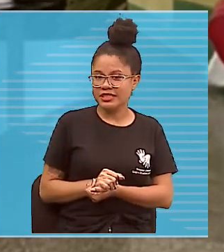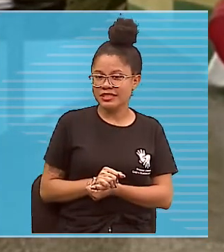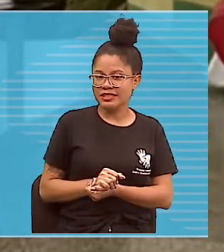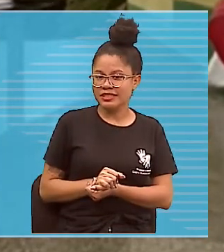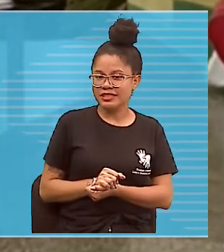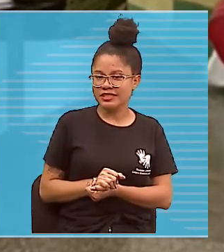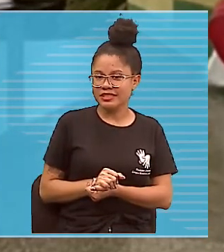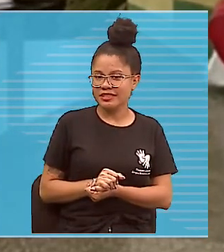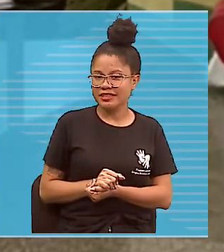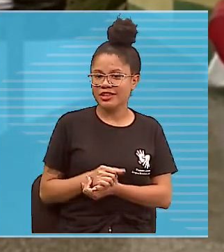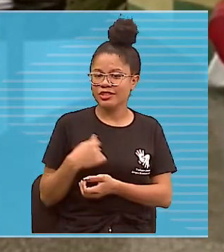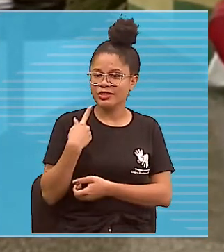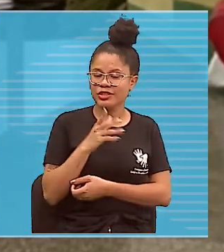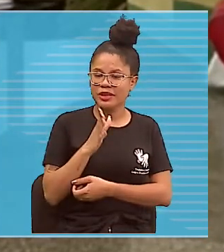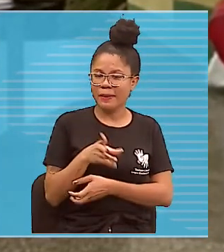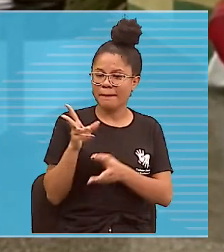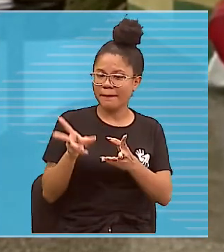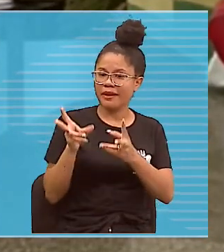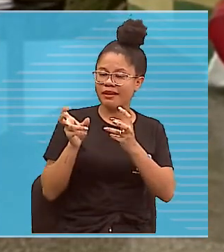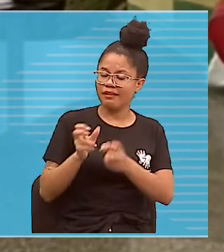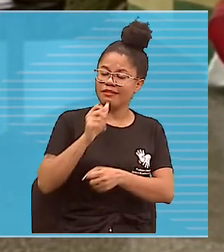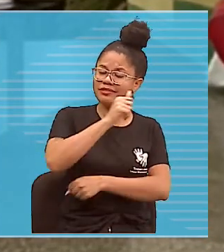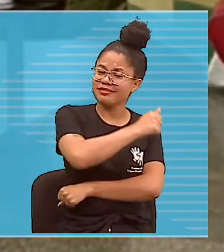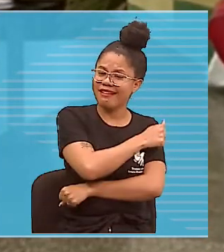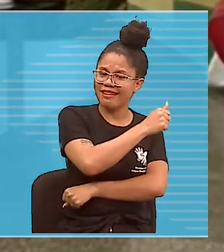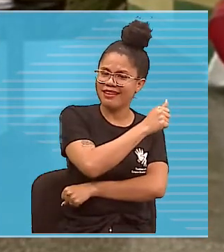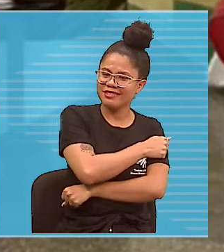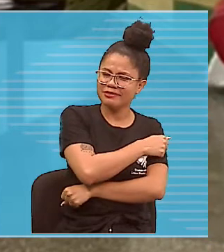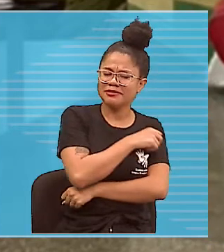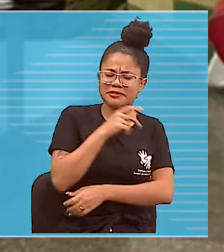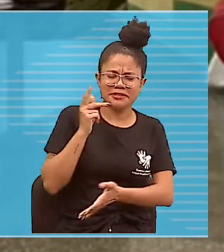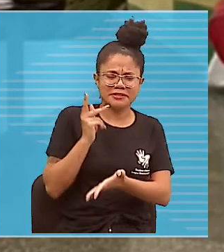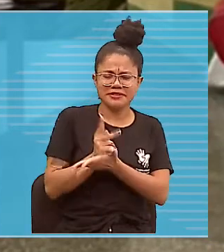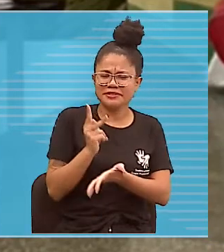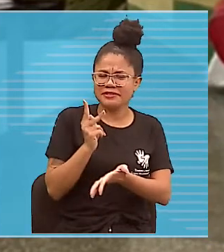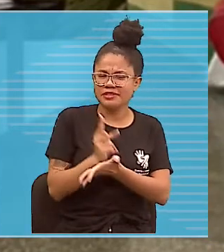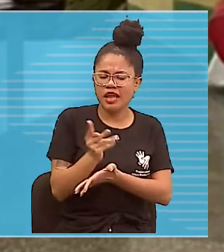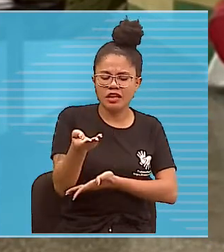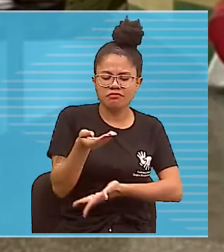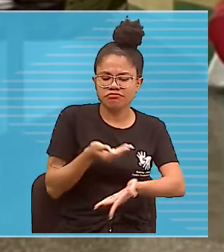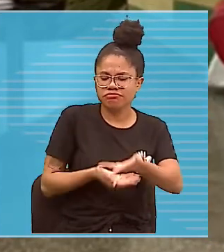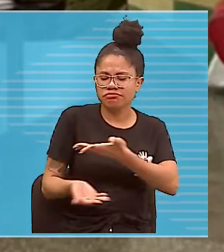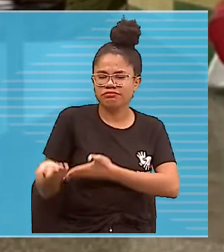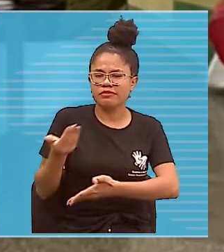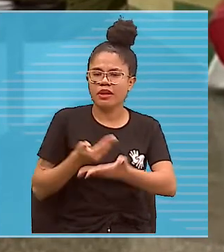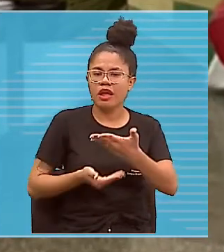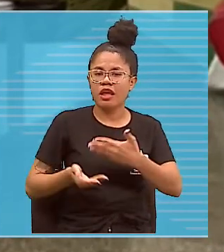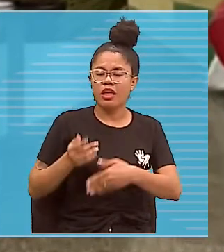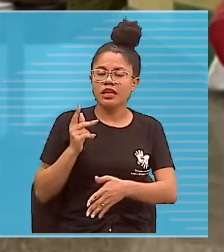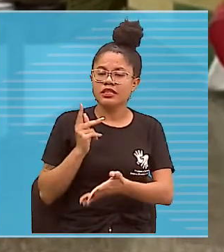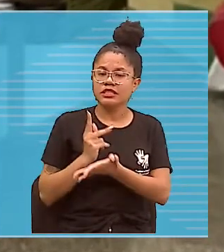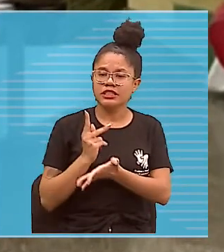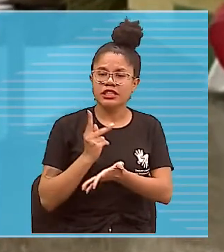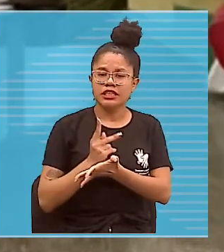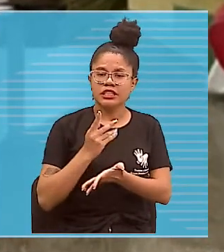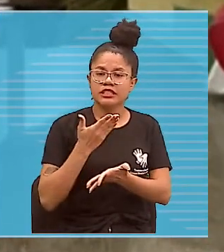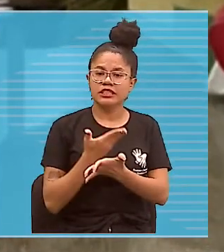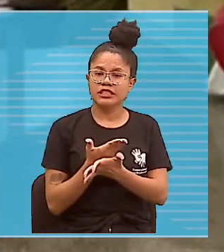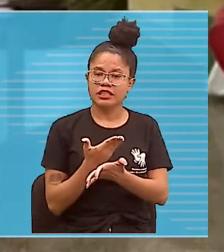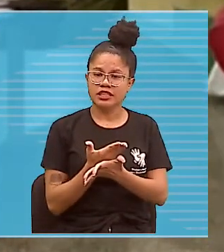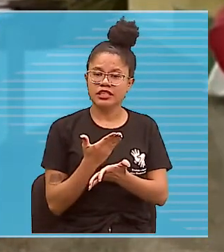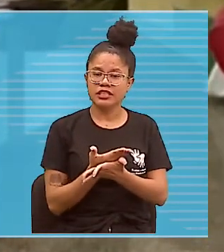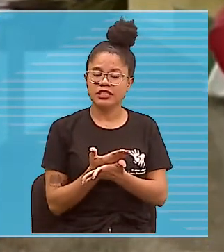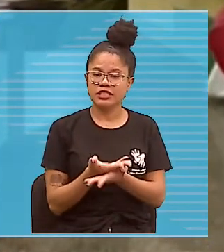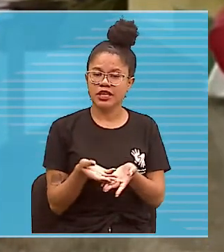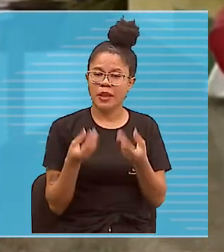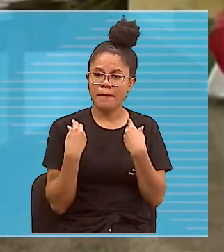aqui firmes e fortes para em busca de um futuro melhor. É isso aí, a gente adorou também a participação